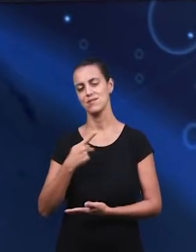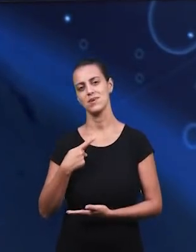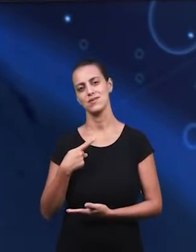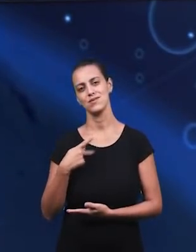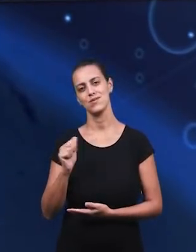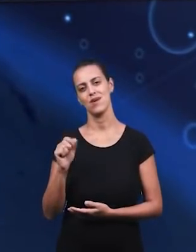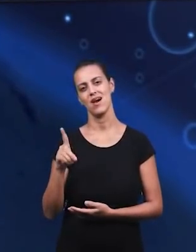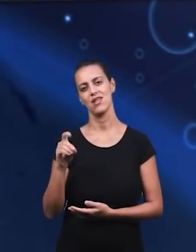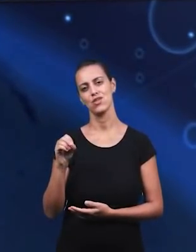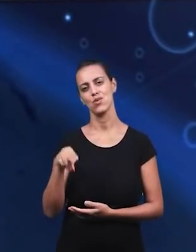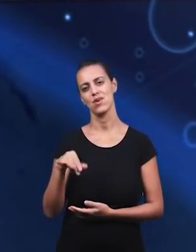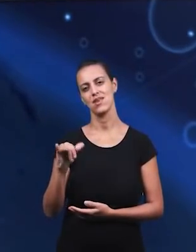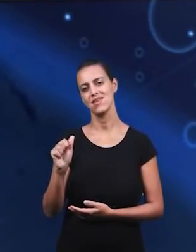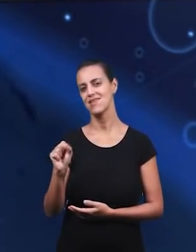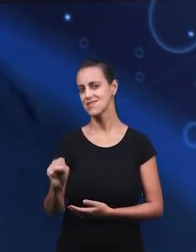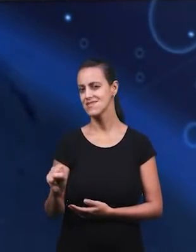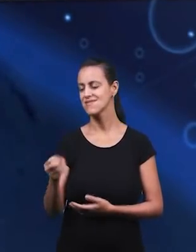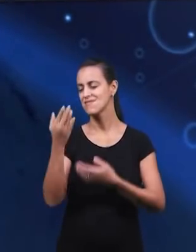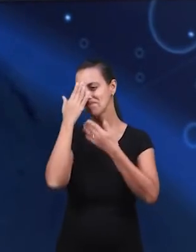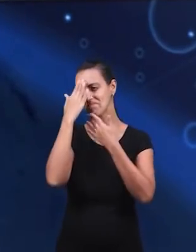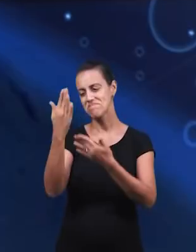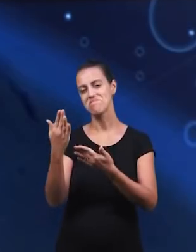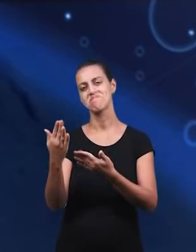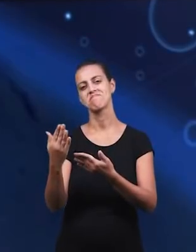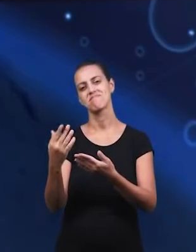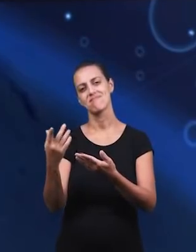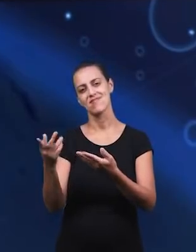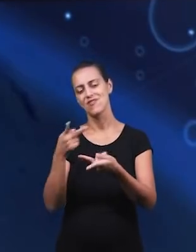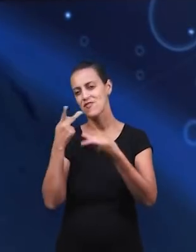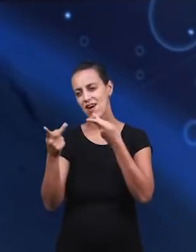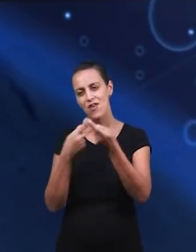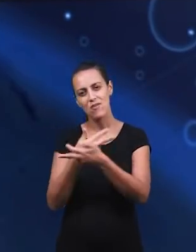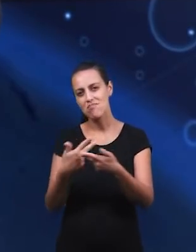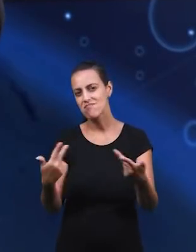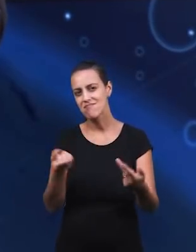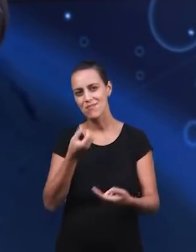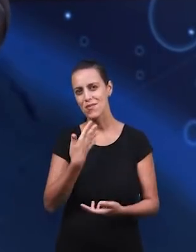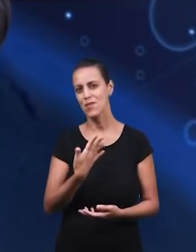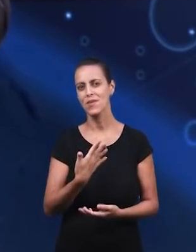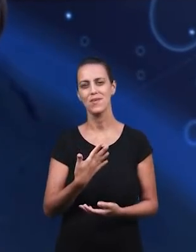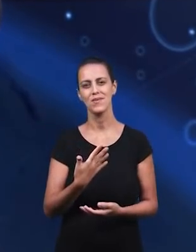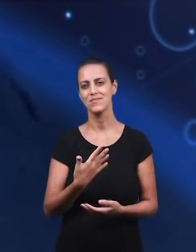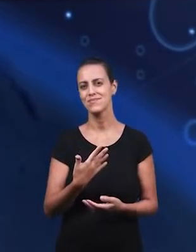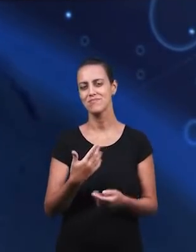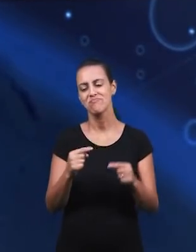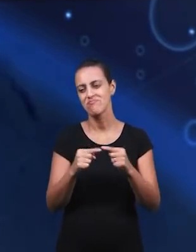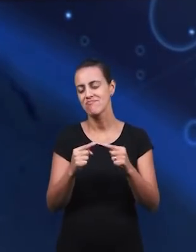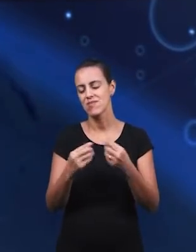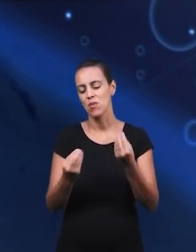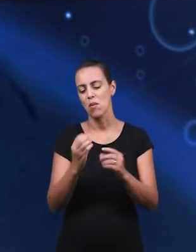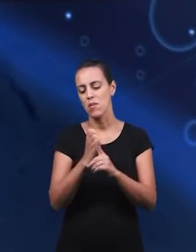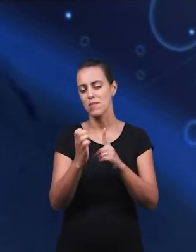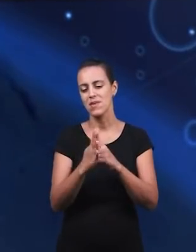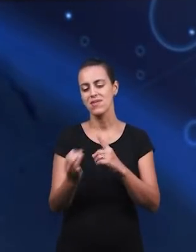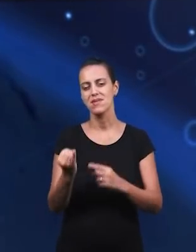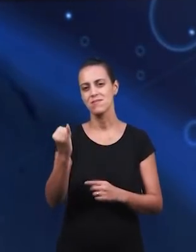Adonias, por esse tão brilhante testemunho e essas palavras tão bem colocadas com relação à importância da Escola Bíblica Dominical